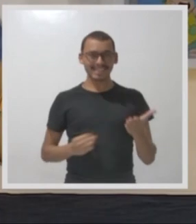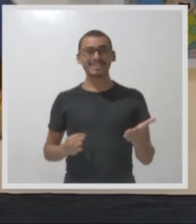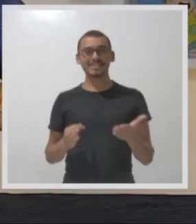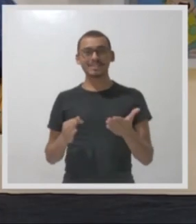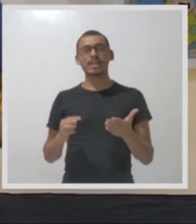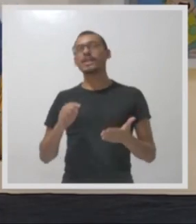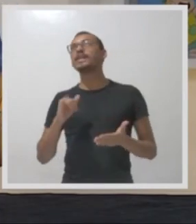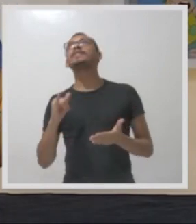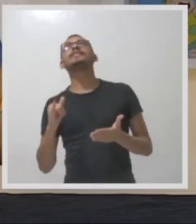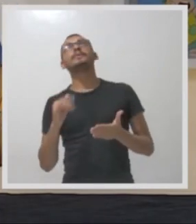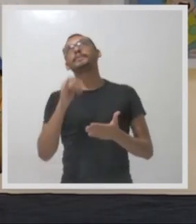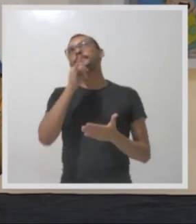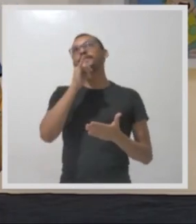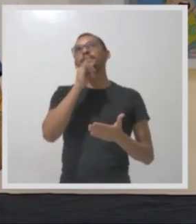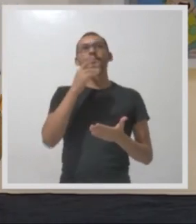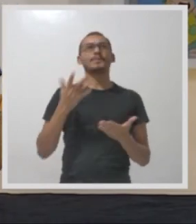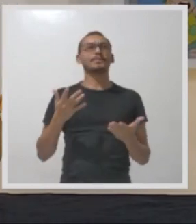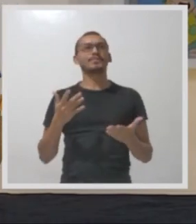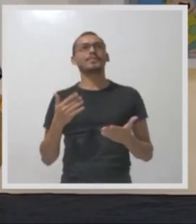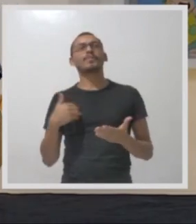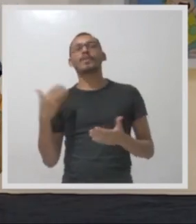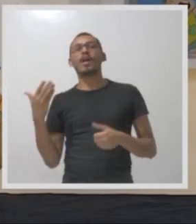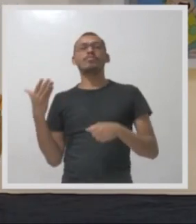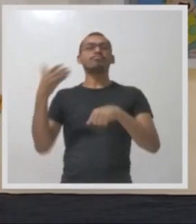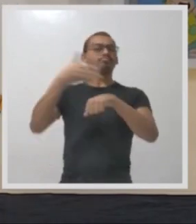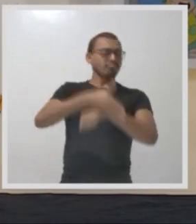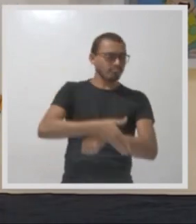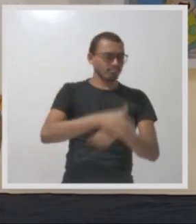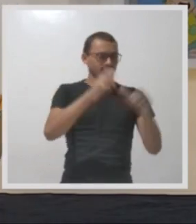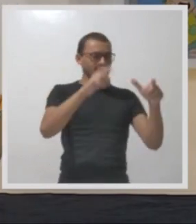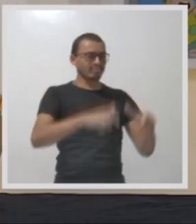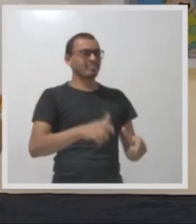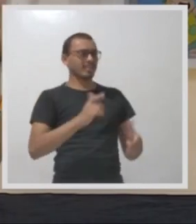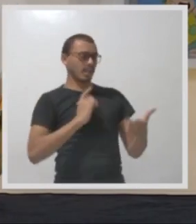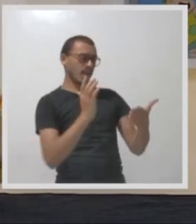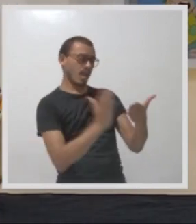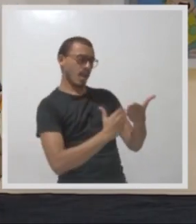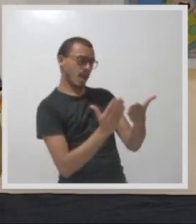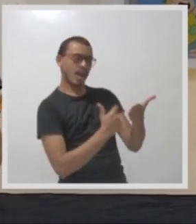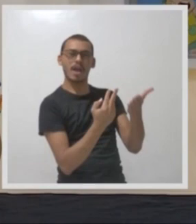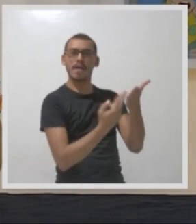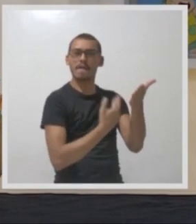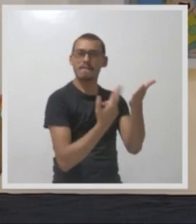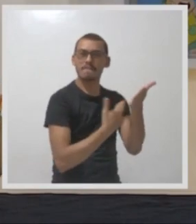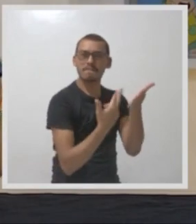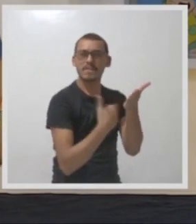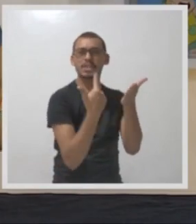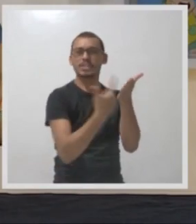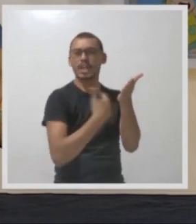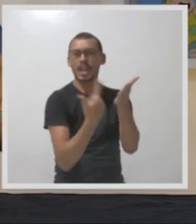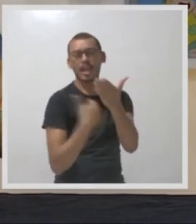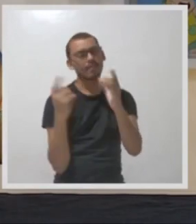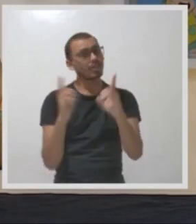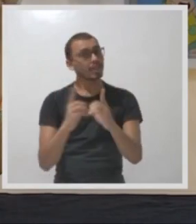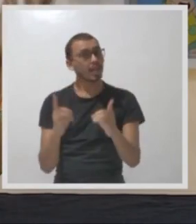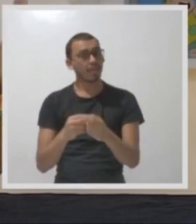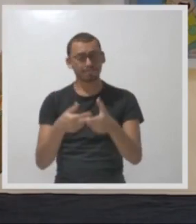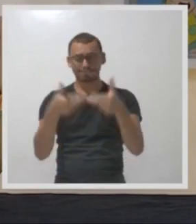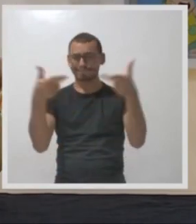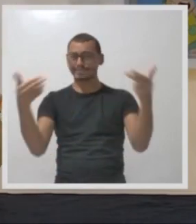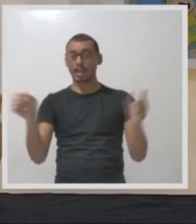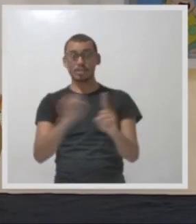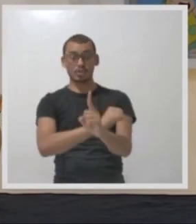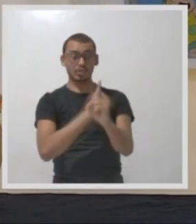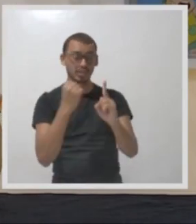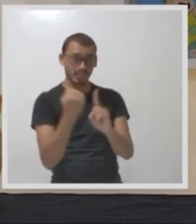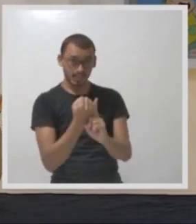nós chegamos em algum lugar, nós vemos revistas, vocês têm os livros didáticos, enfim. Nossa sociedade